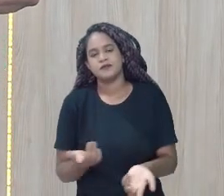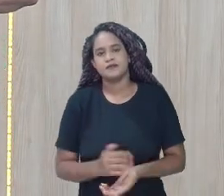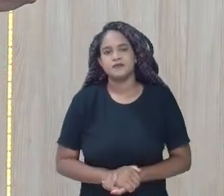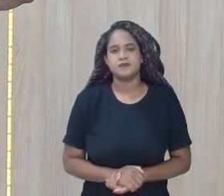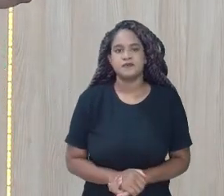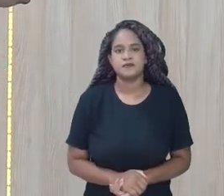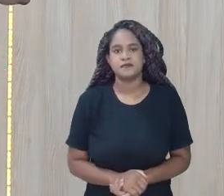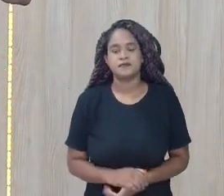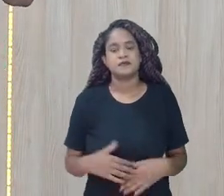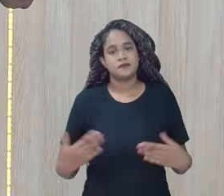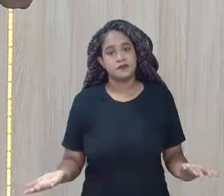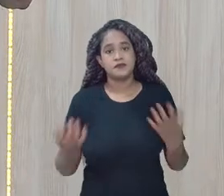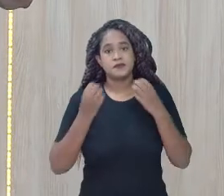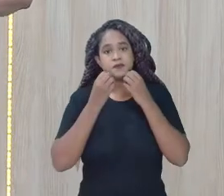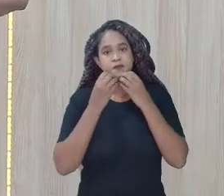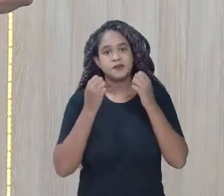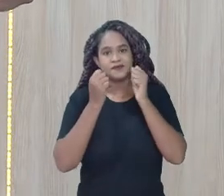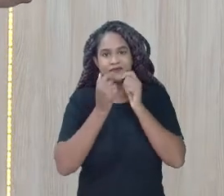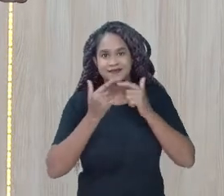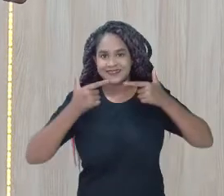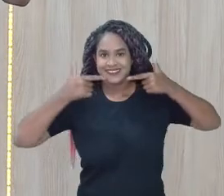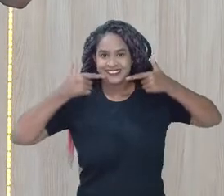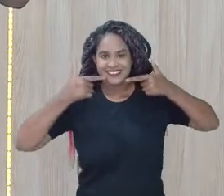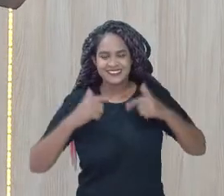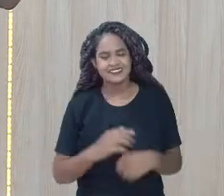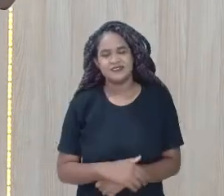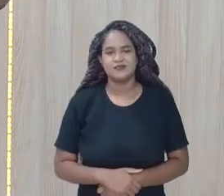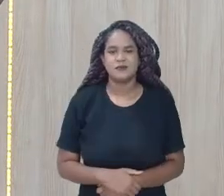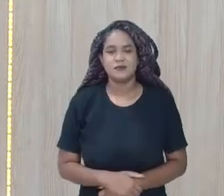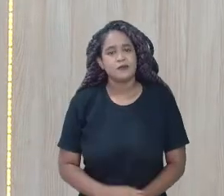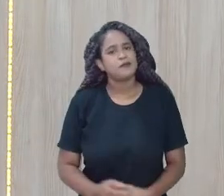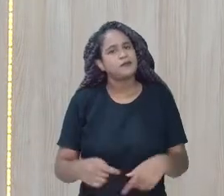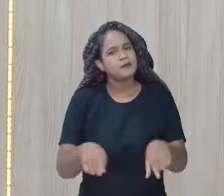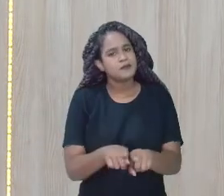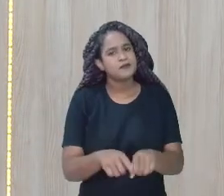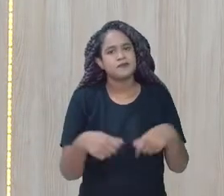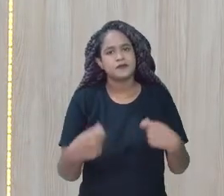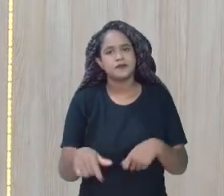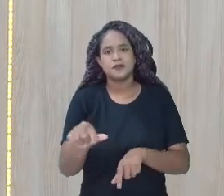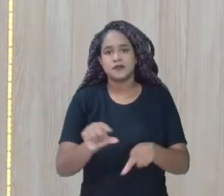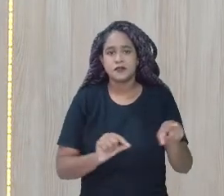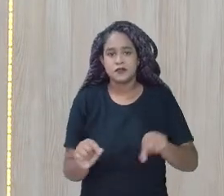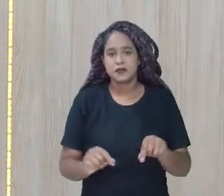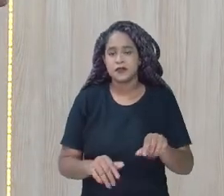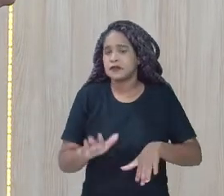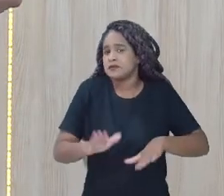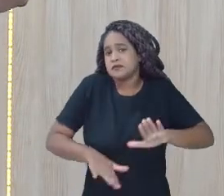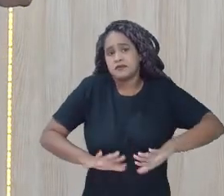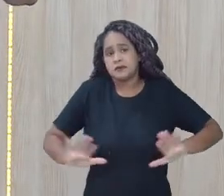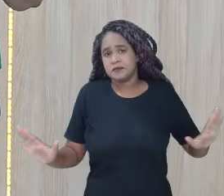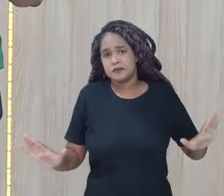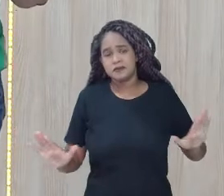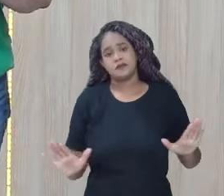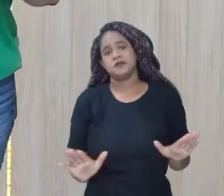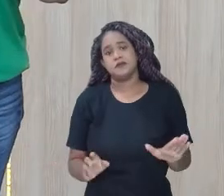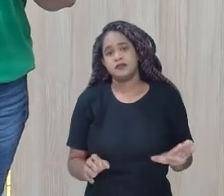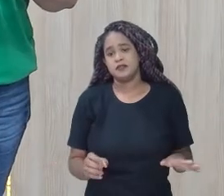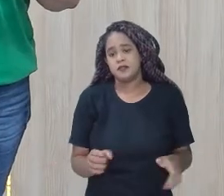não é? Então é sempre bom sorrir e temos que escolher, independente das circunstâncias,